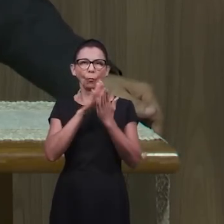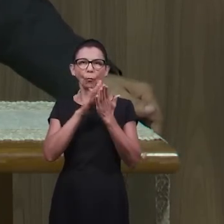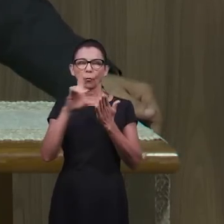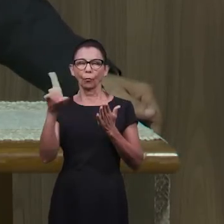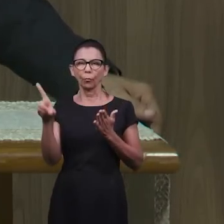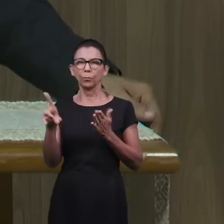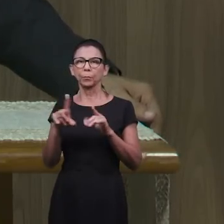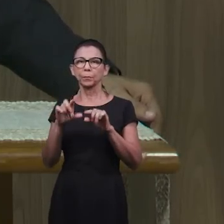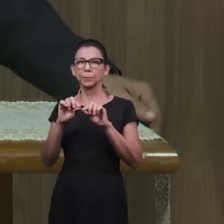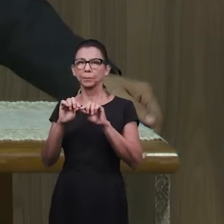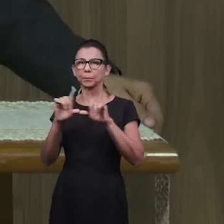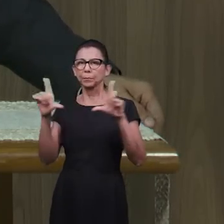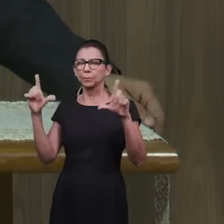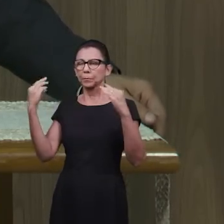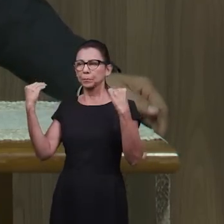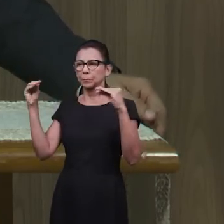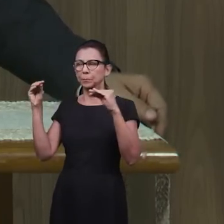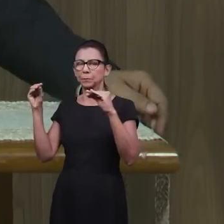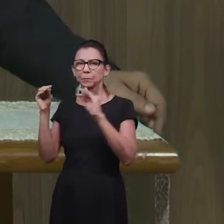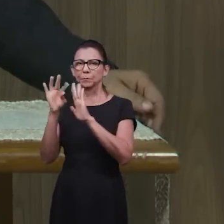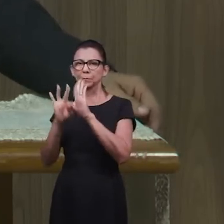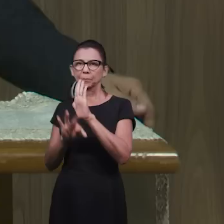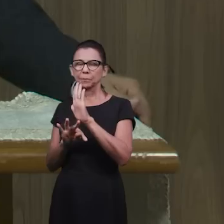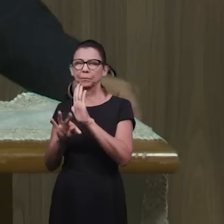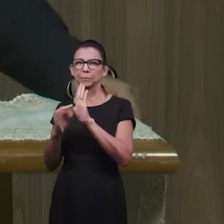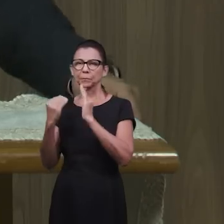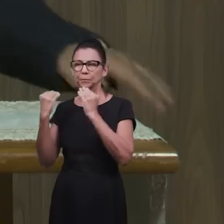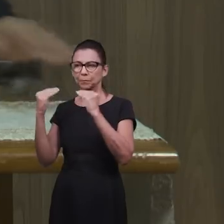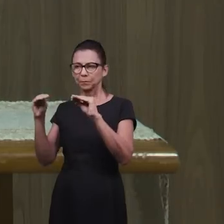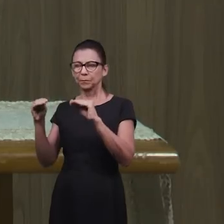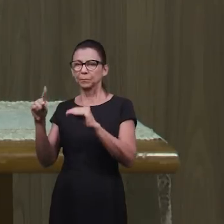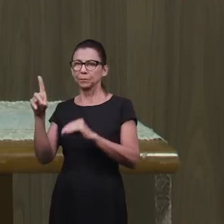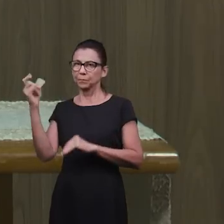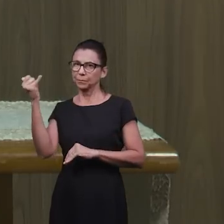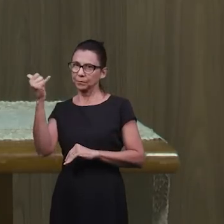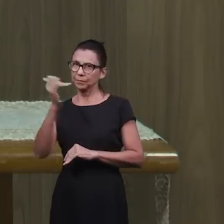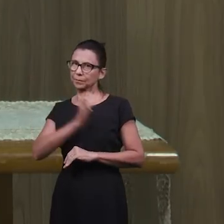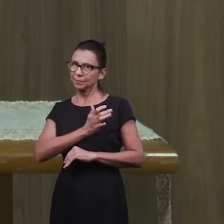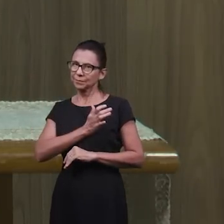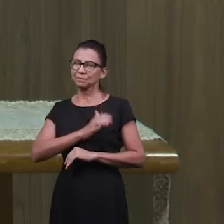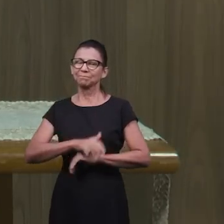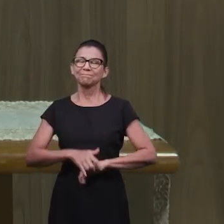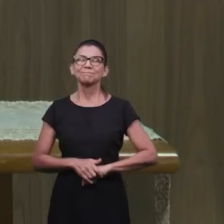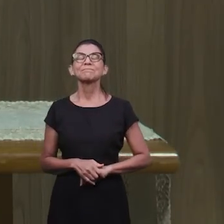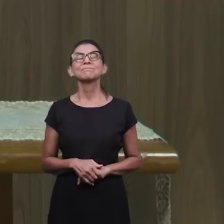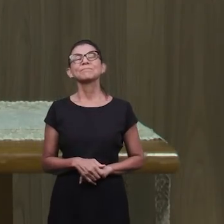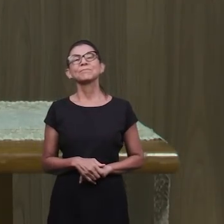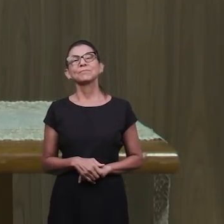será projetado o texto. Com certeza, o Senhor quer falar ao teu coração.